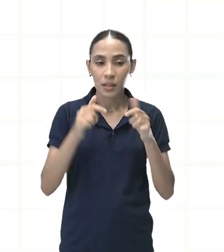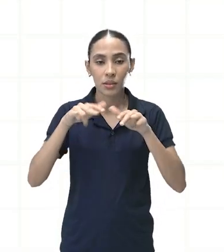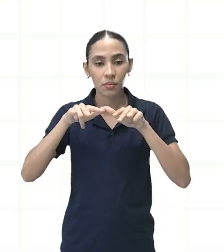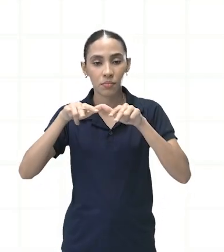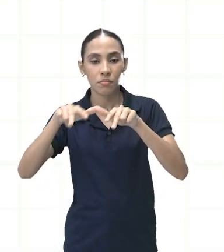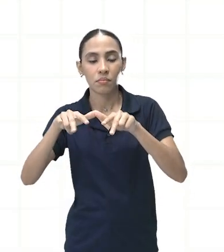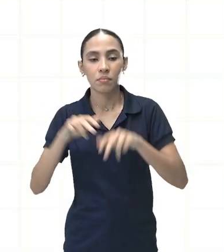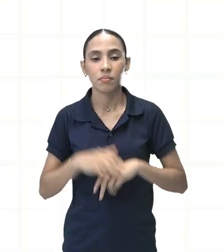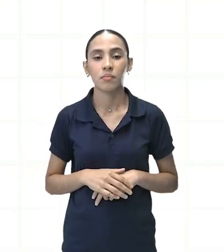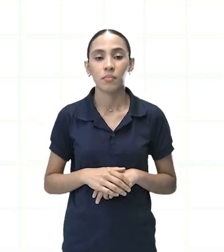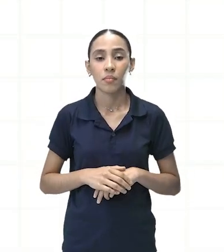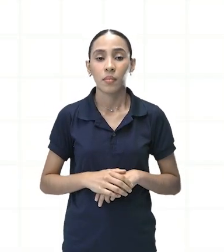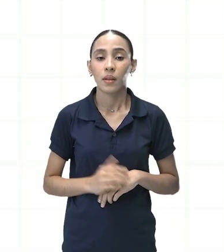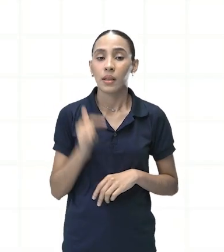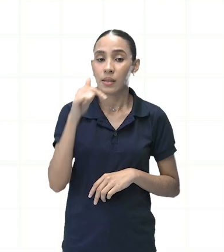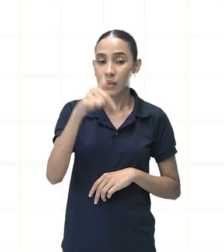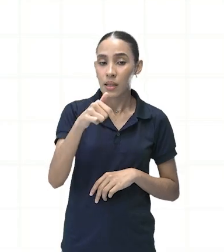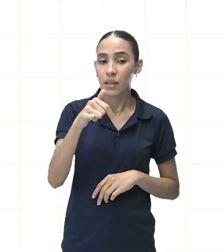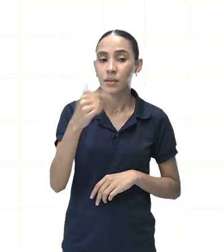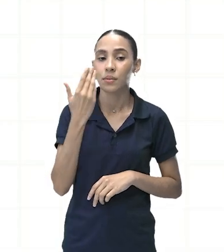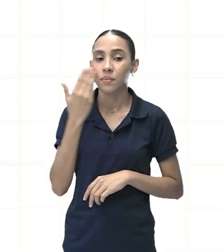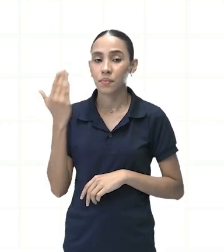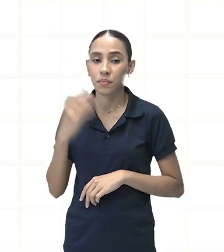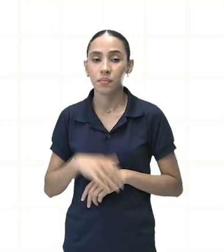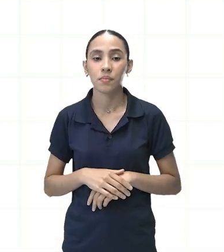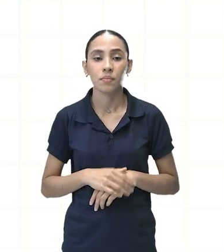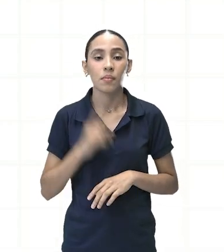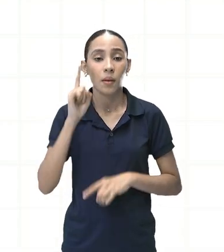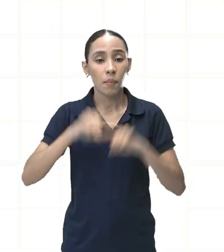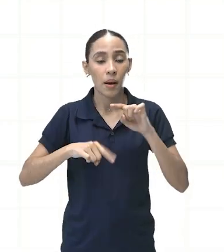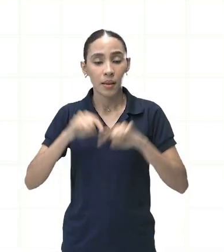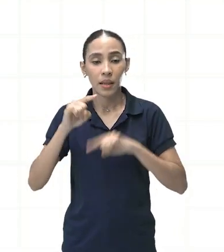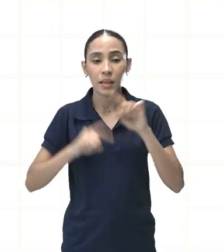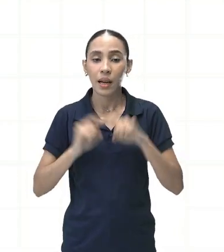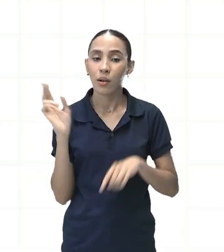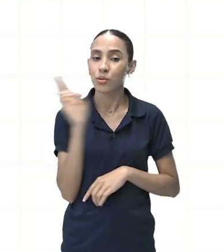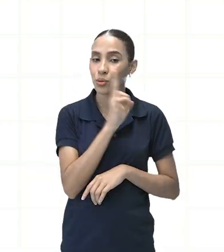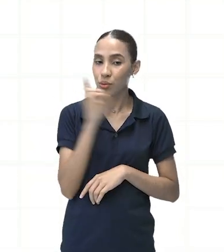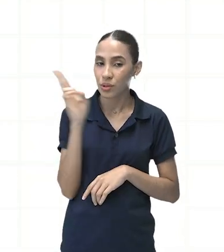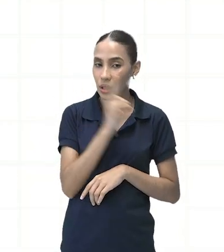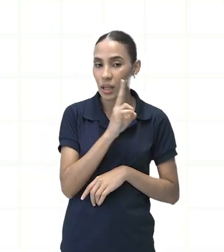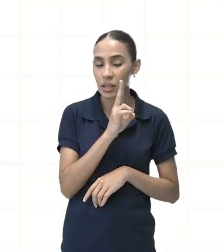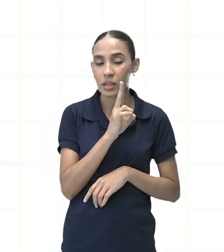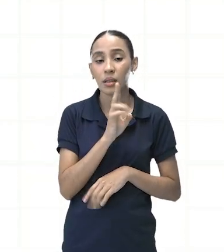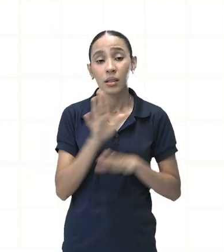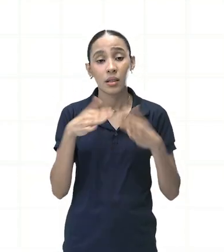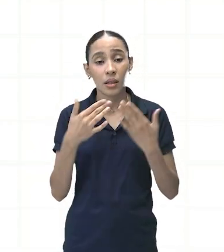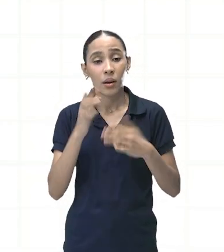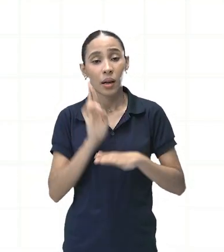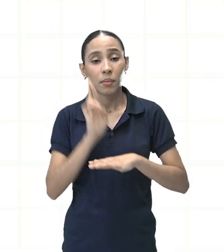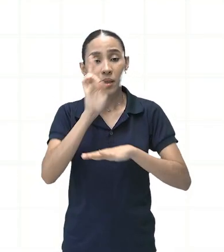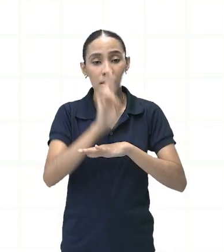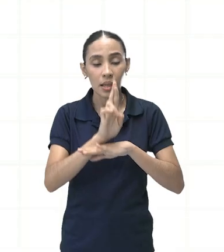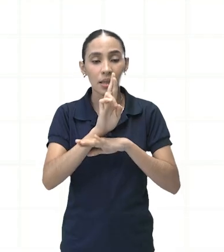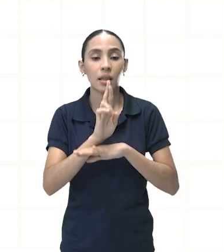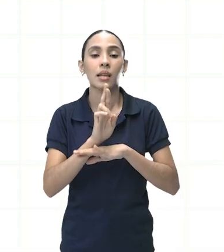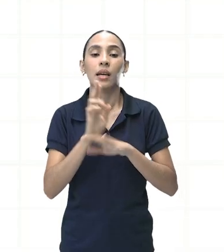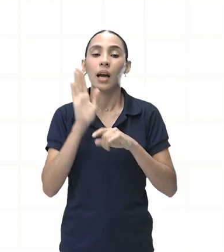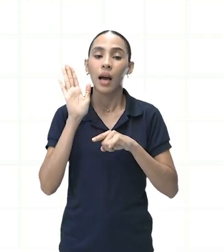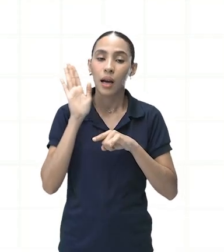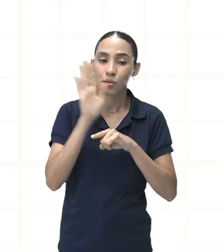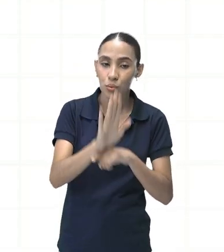habitacionais. O item 7, recursos de emergência. Isso representa suprimentos